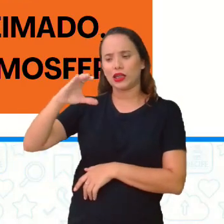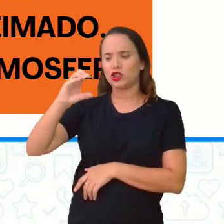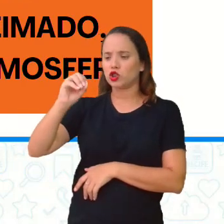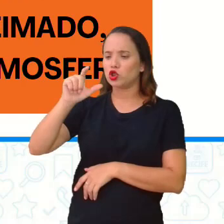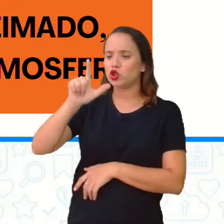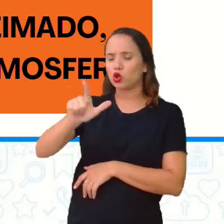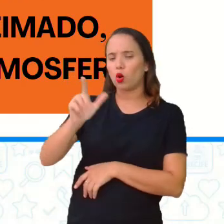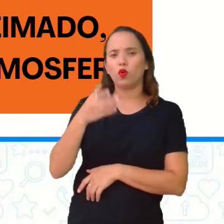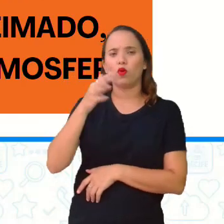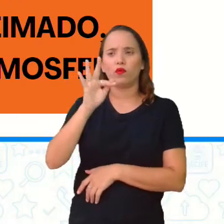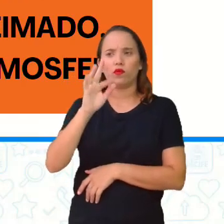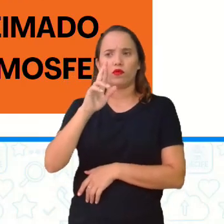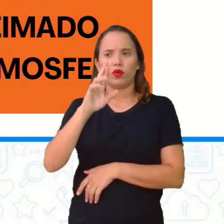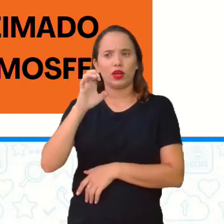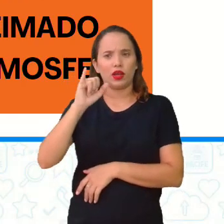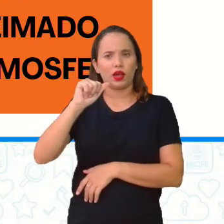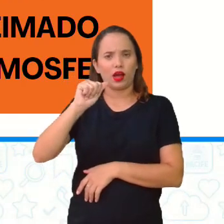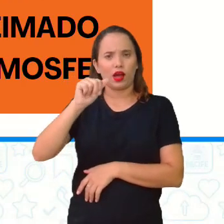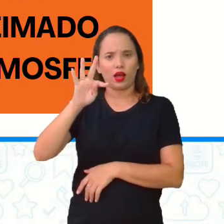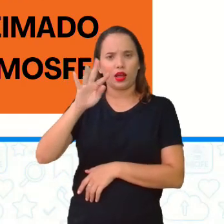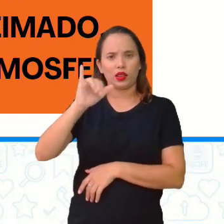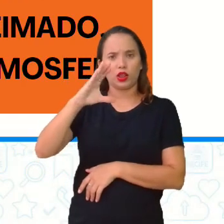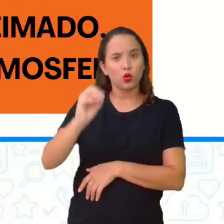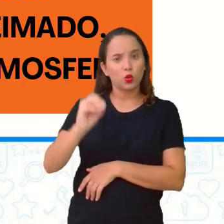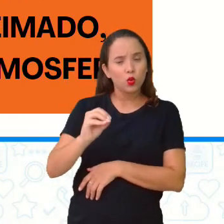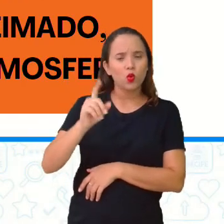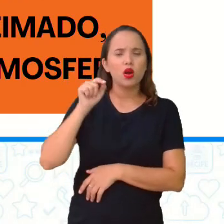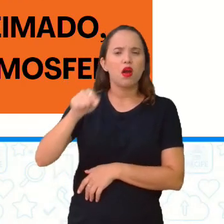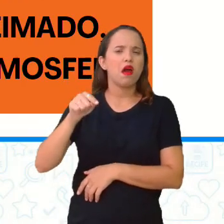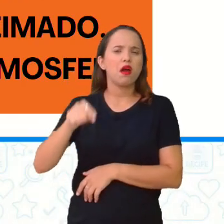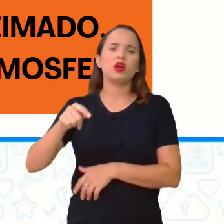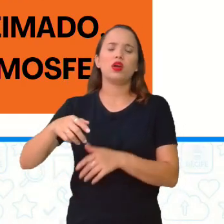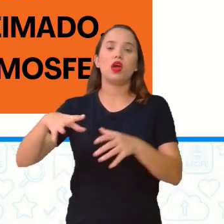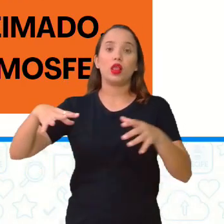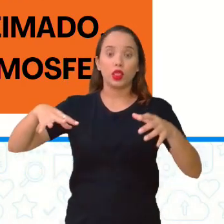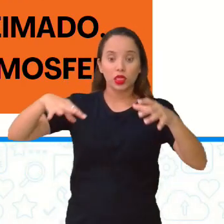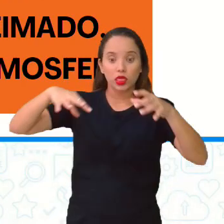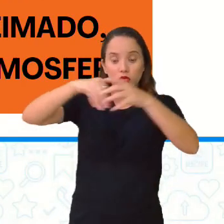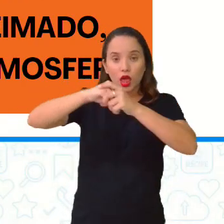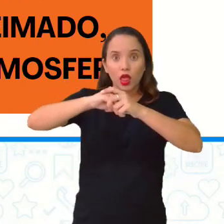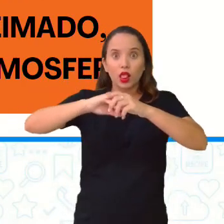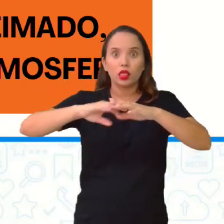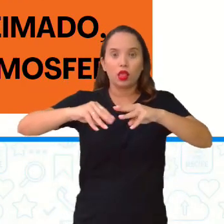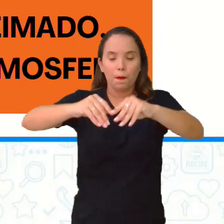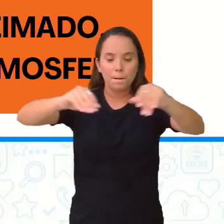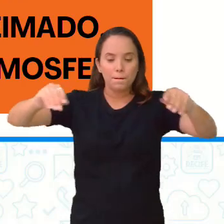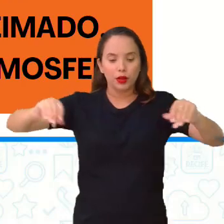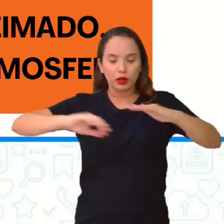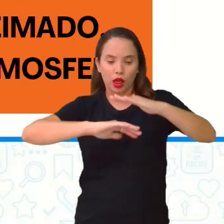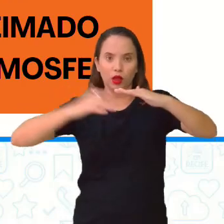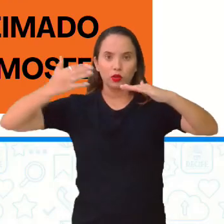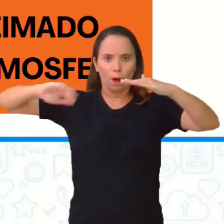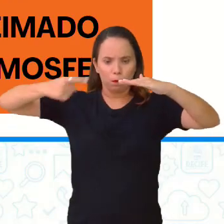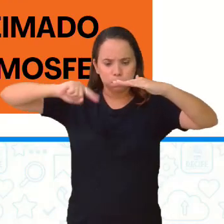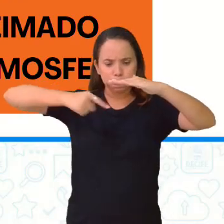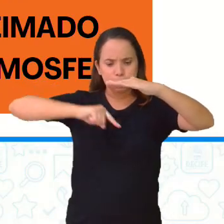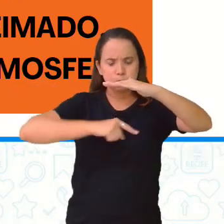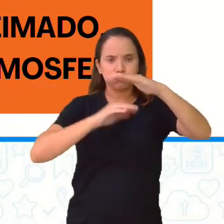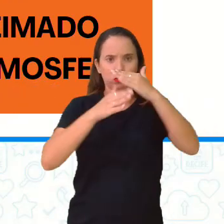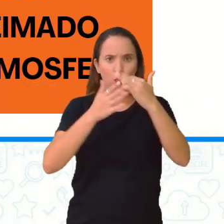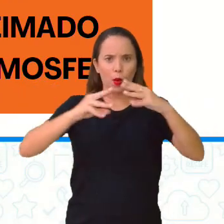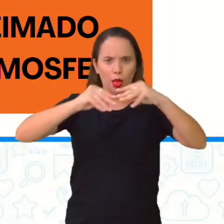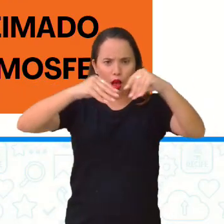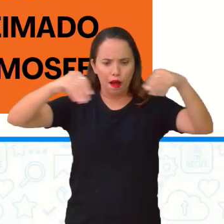a água vai passando até chegar em nossas casas, porque a água está aí, ó, embaixo dessa superfície do solo, a água